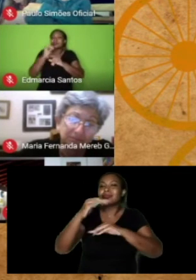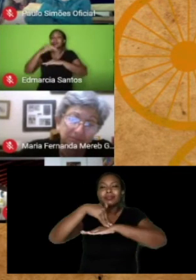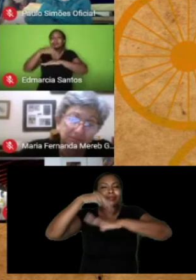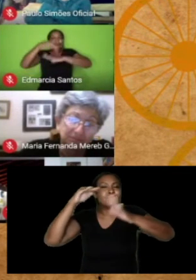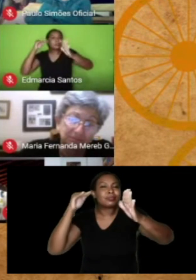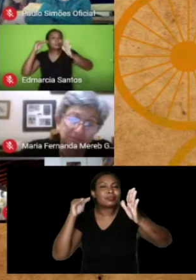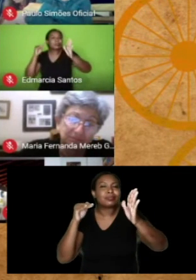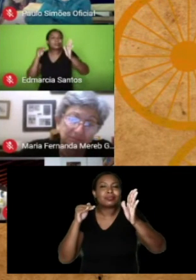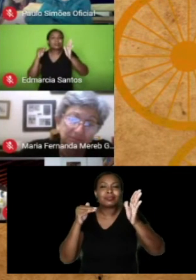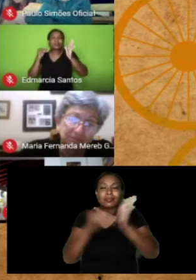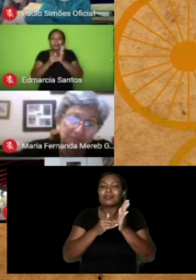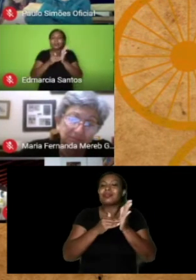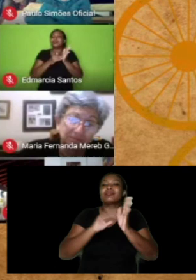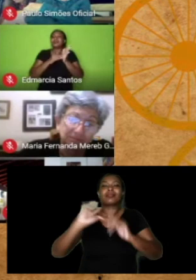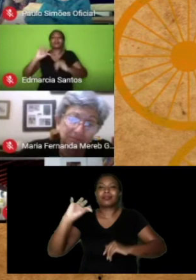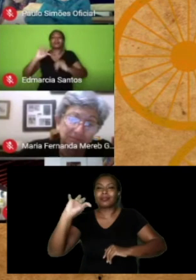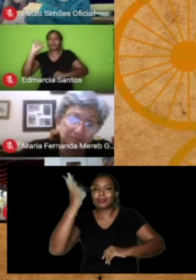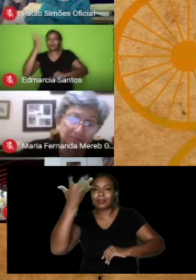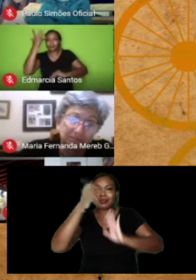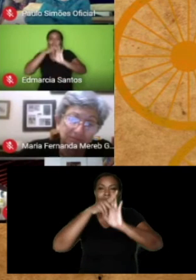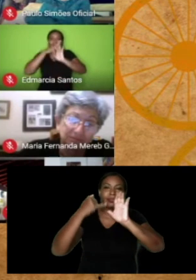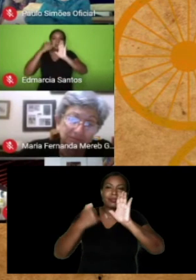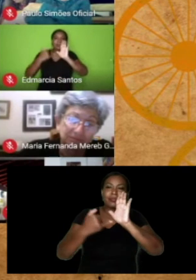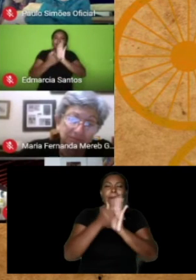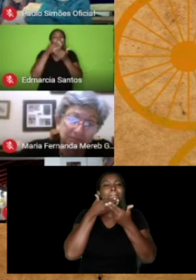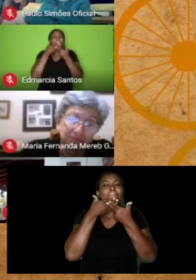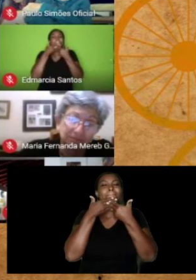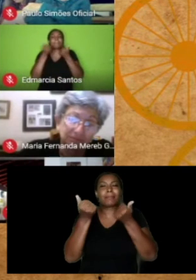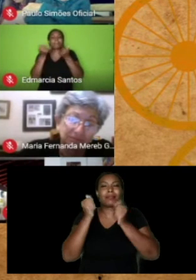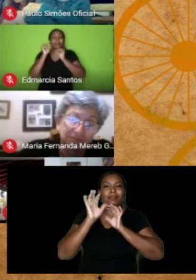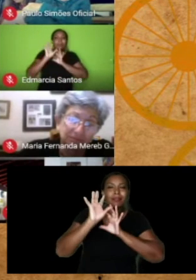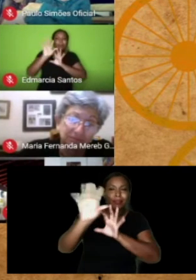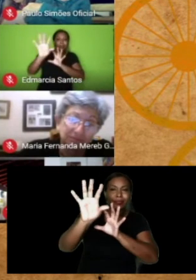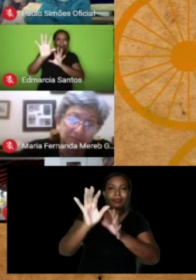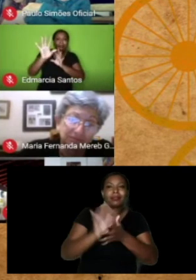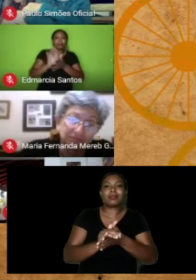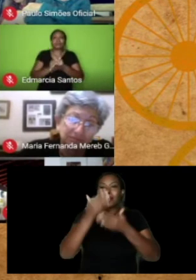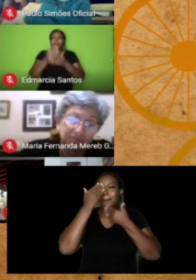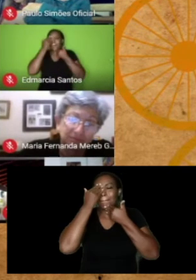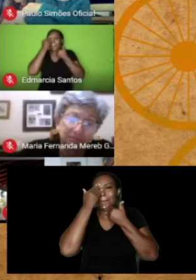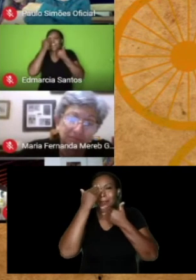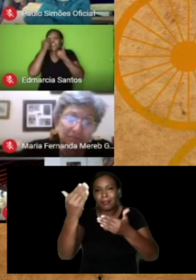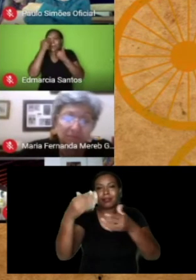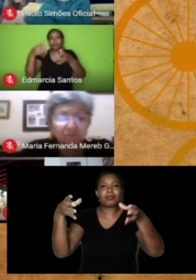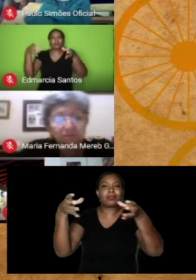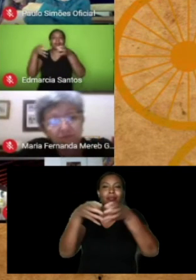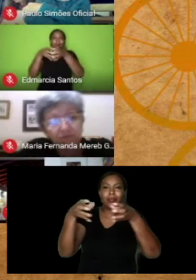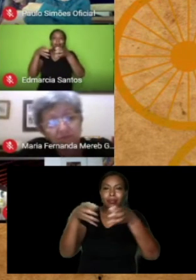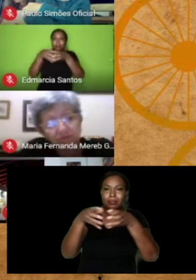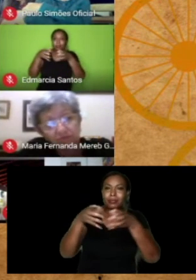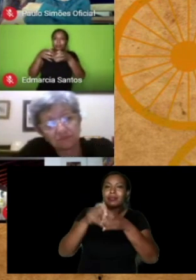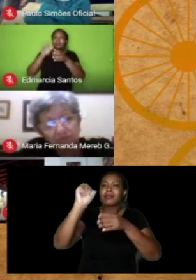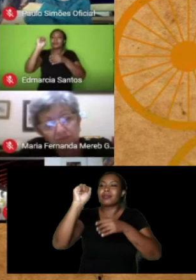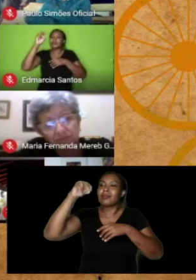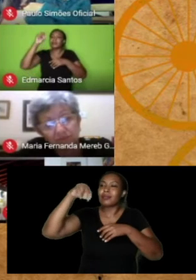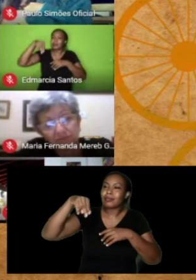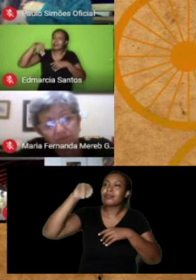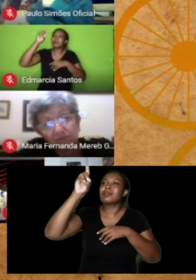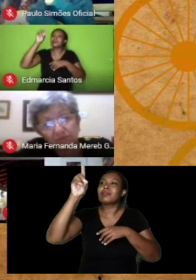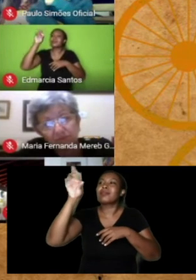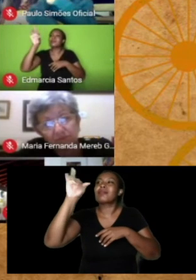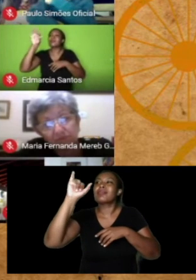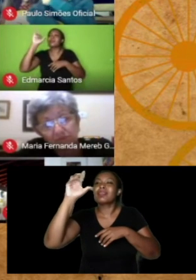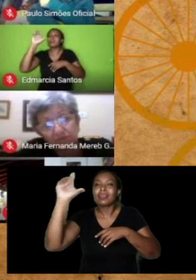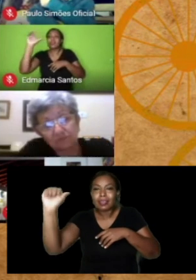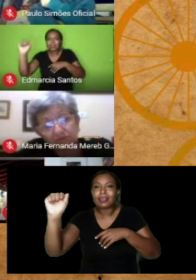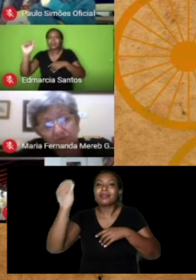outras ações acontecessem da melhor forma. Claudete Camesque, Andréia Freire,